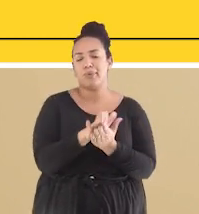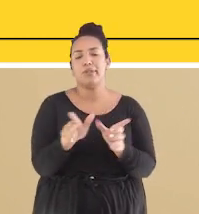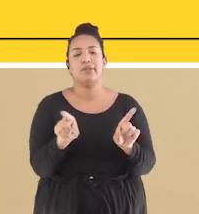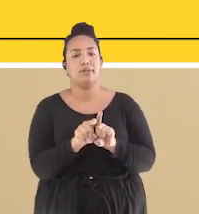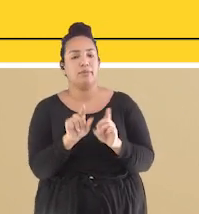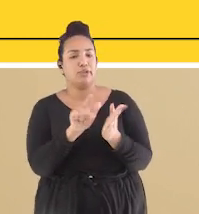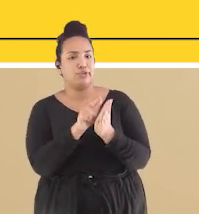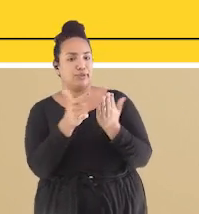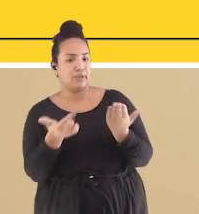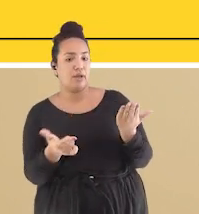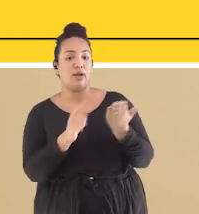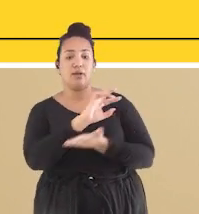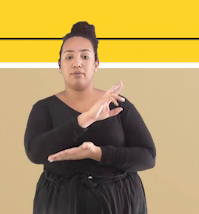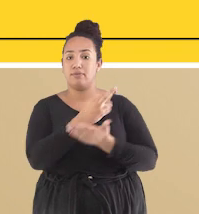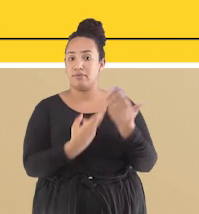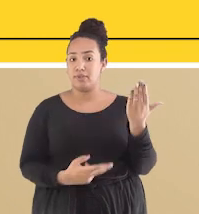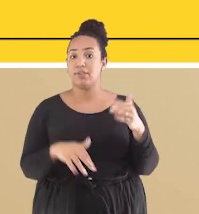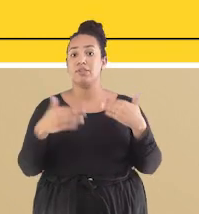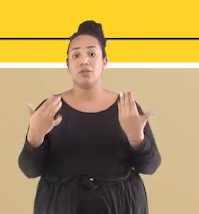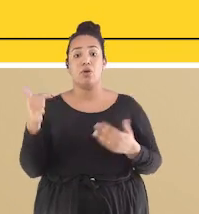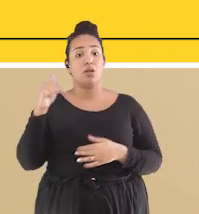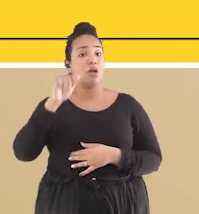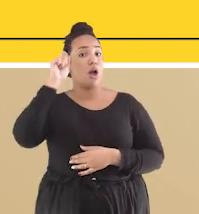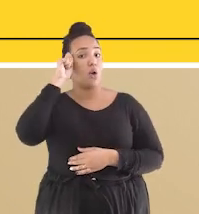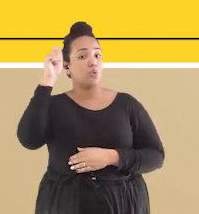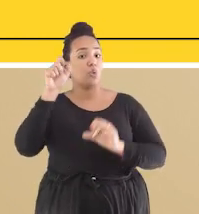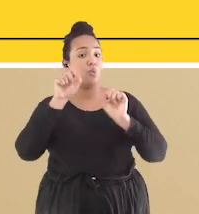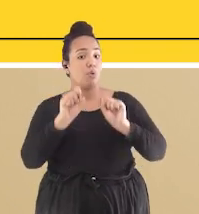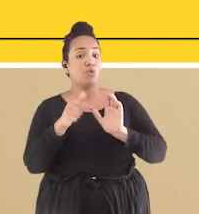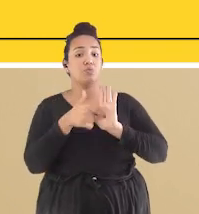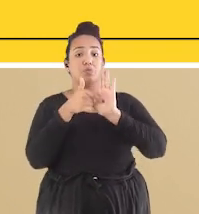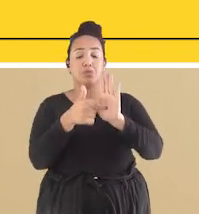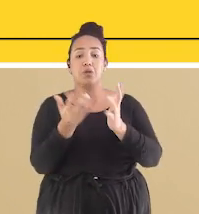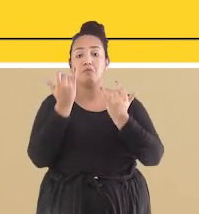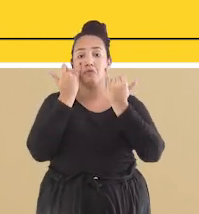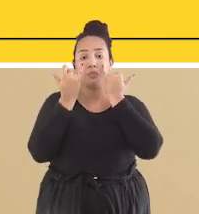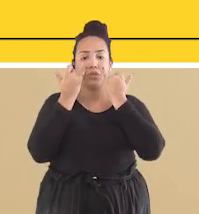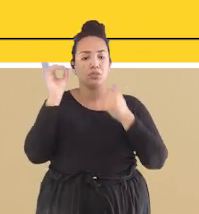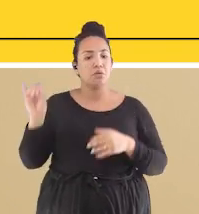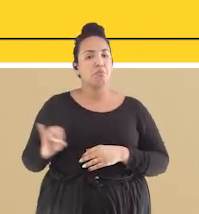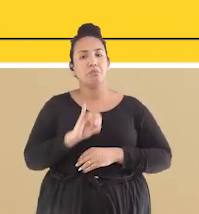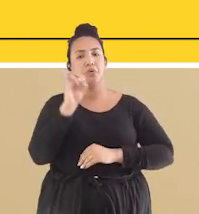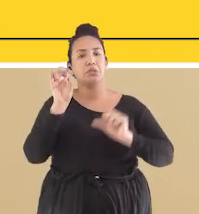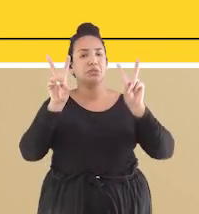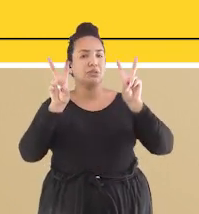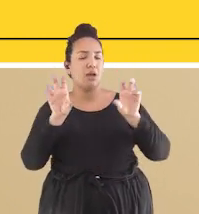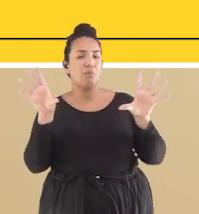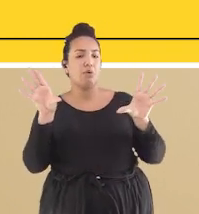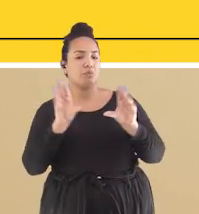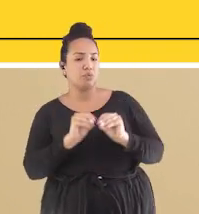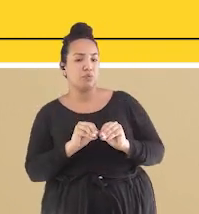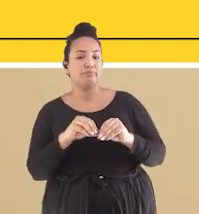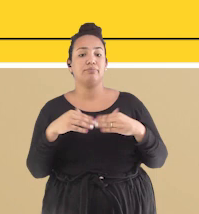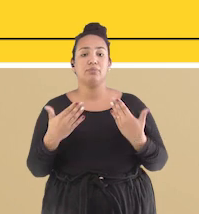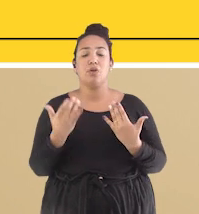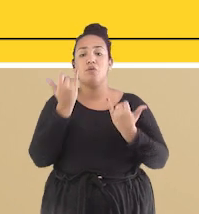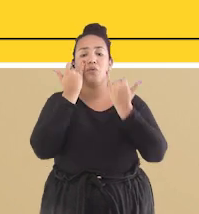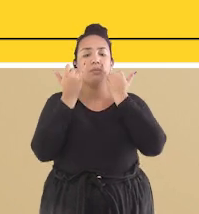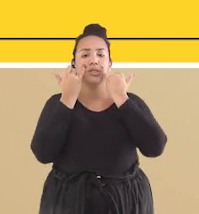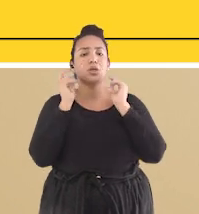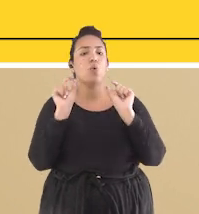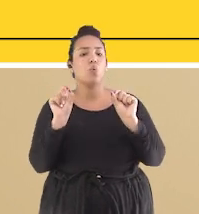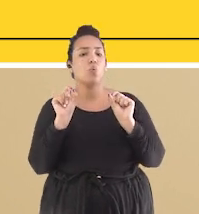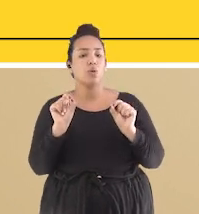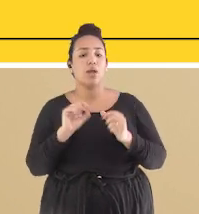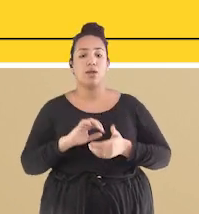e revistas, é muito comum que o autor apresente algumas informações cruciais sobre o que está sendo resenhado. Essas informações